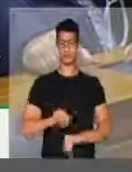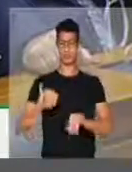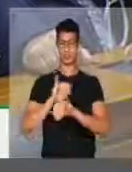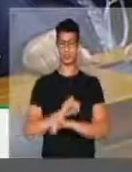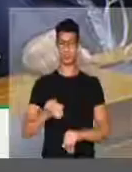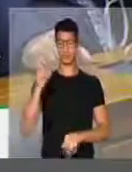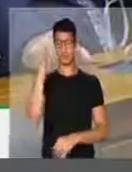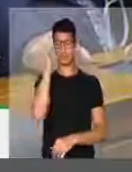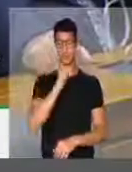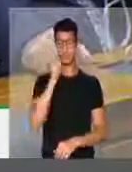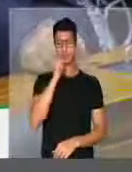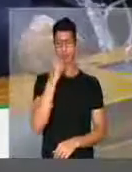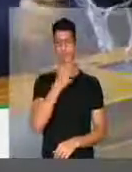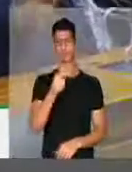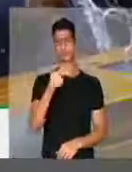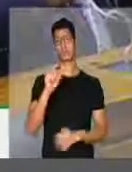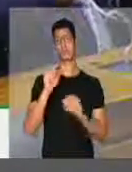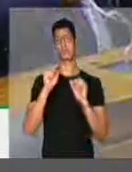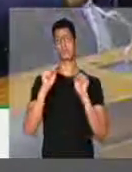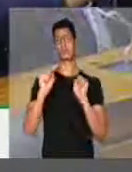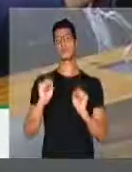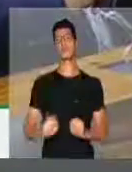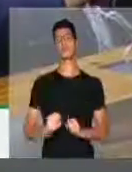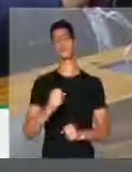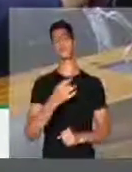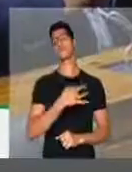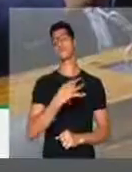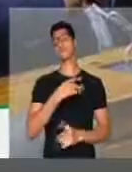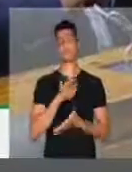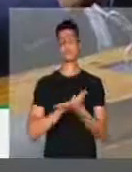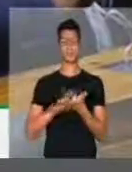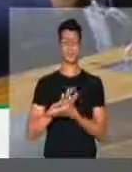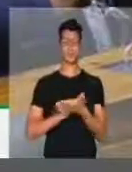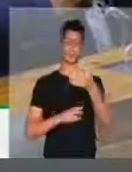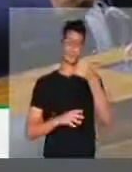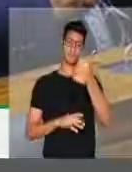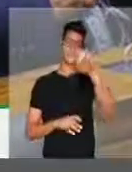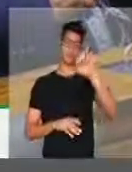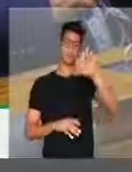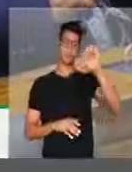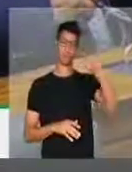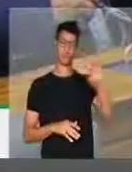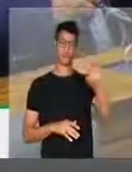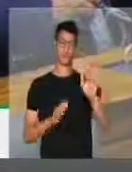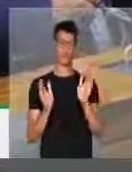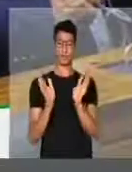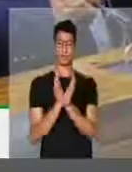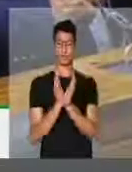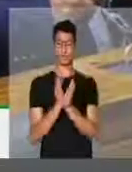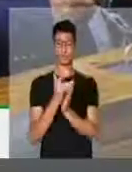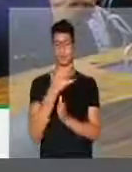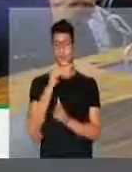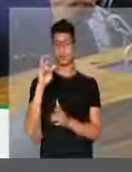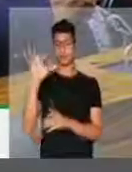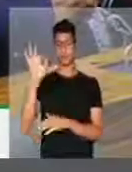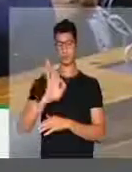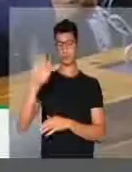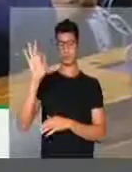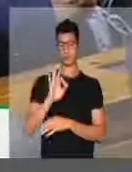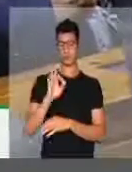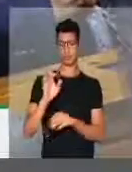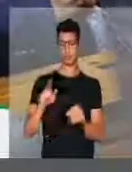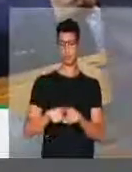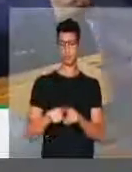campanha Mulheres Sem Medo de Poder. Em 1997, a cota passou para